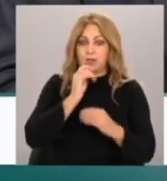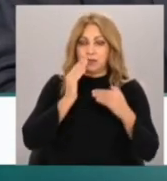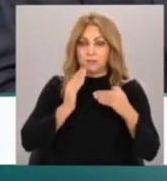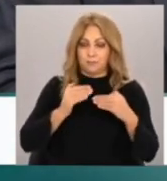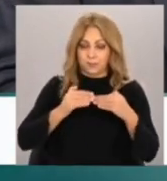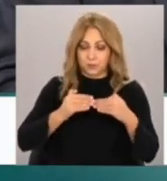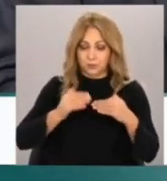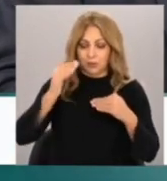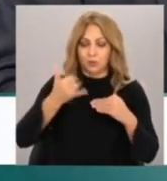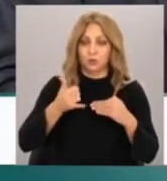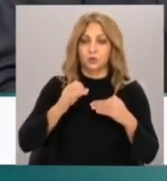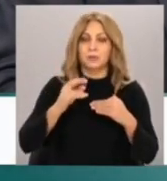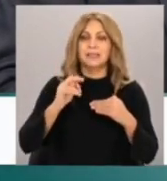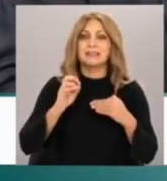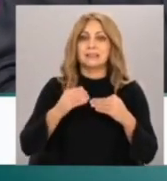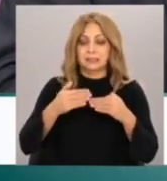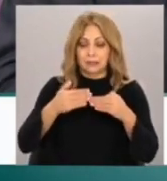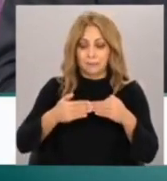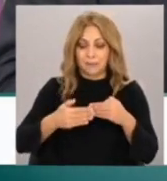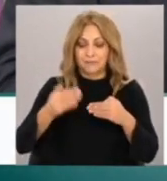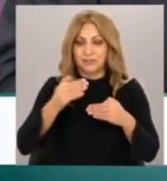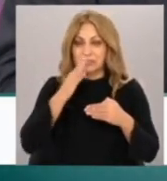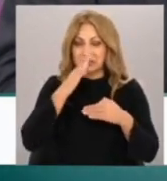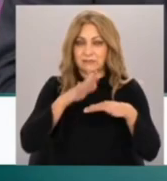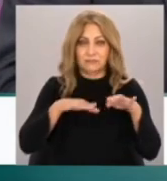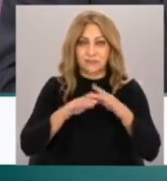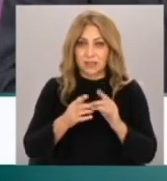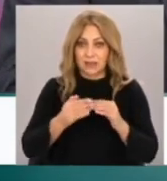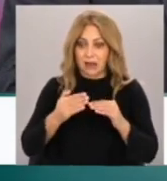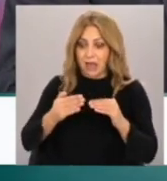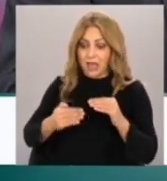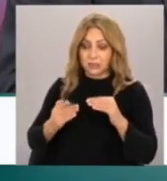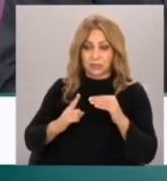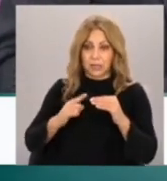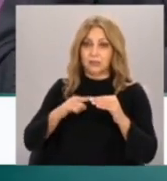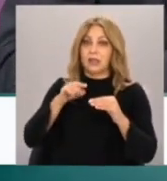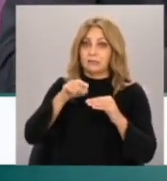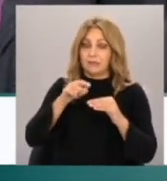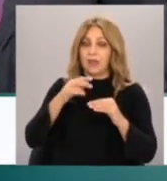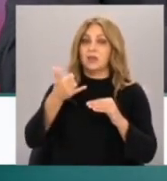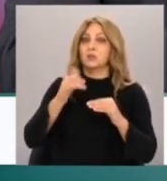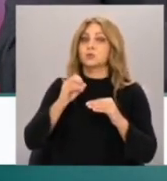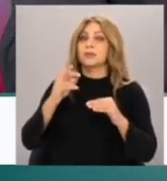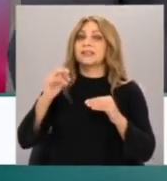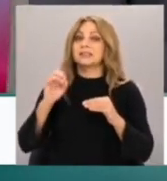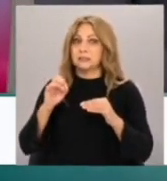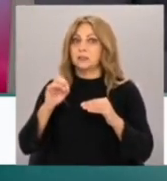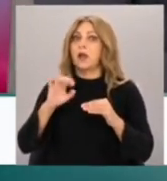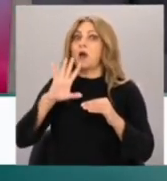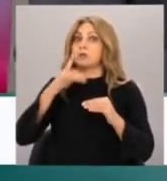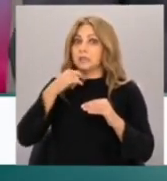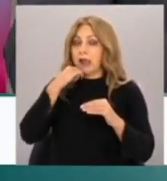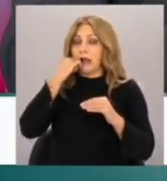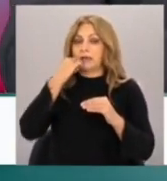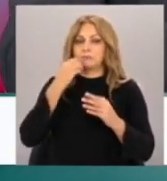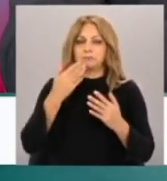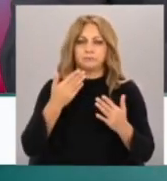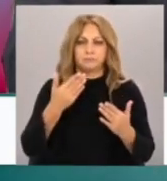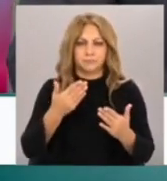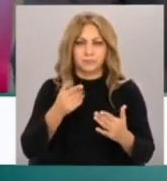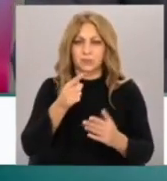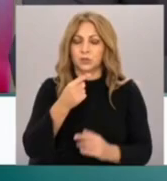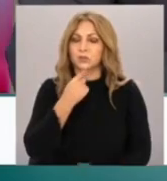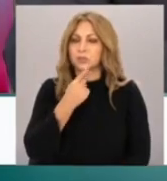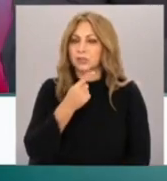2030 se não fizermos alguma coisa drástico vai acontecer uma catástrofe e o rei que negar a emergência climática com as